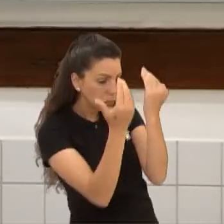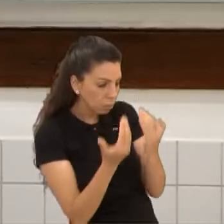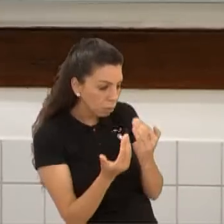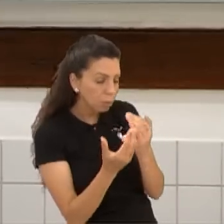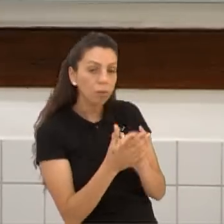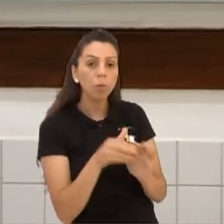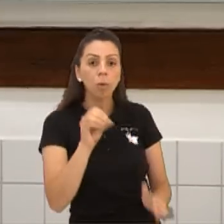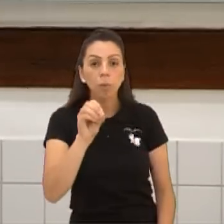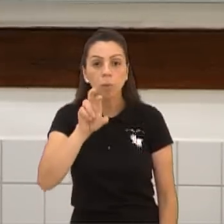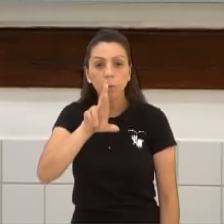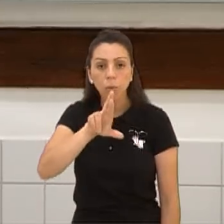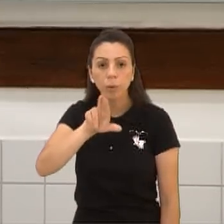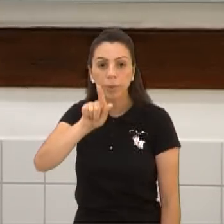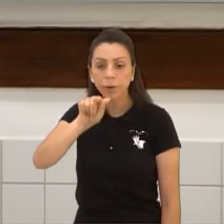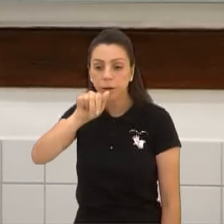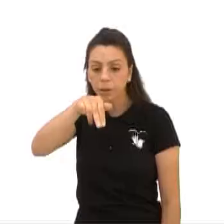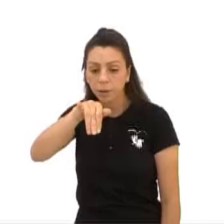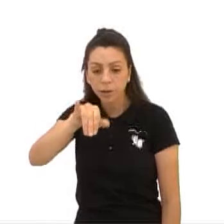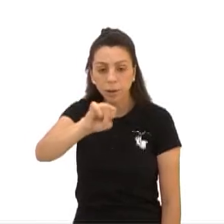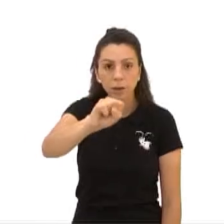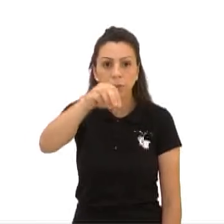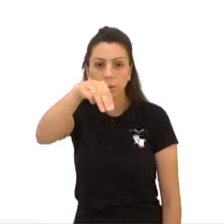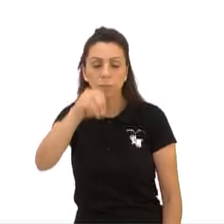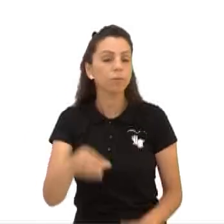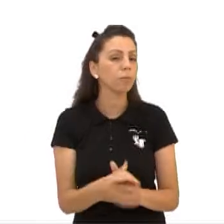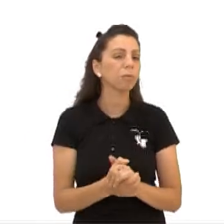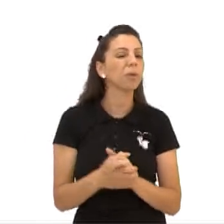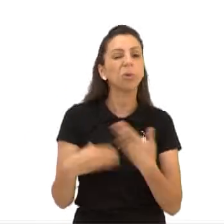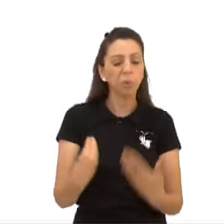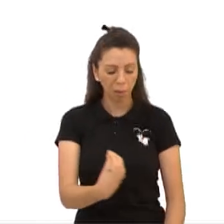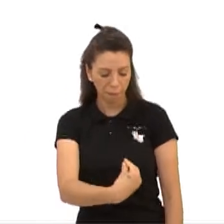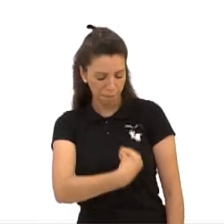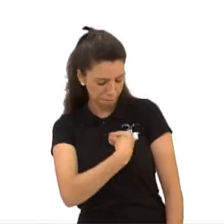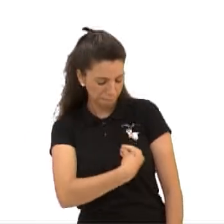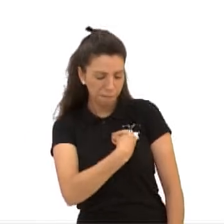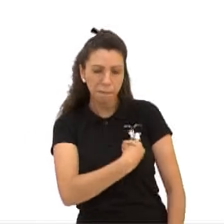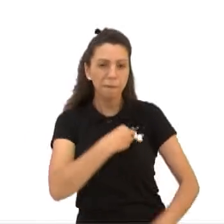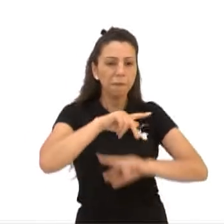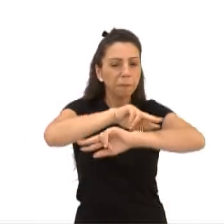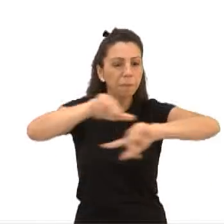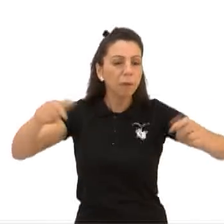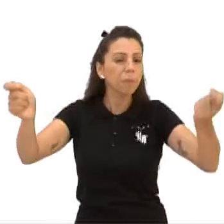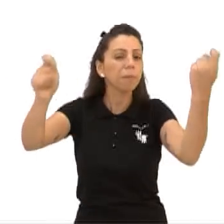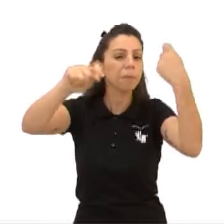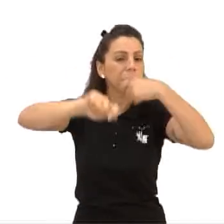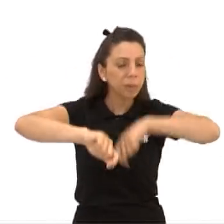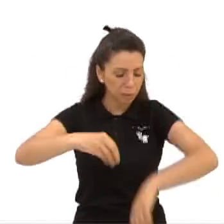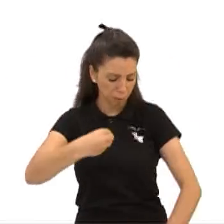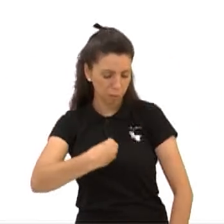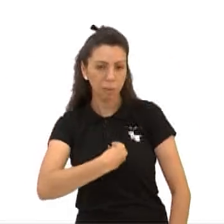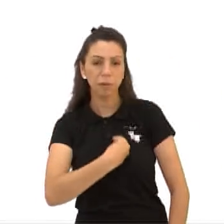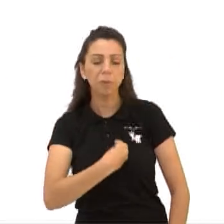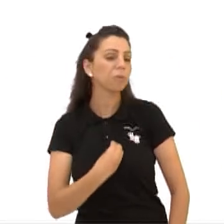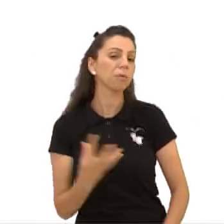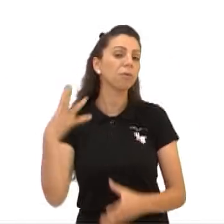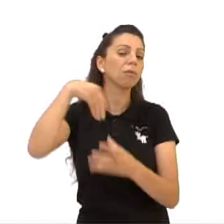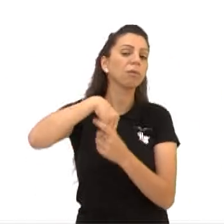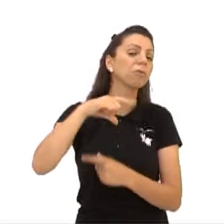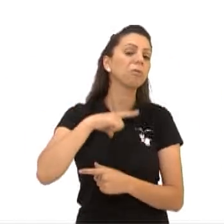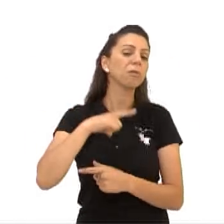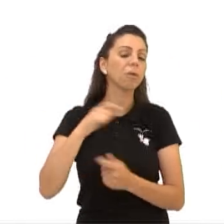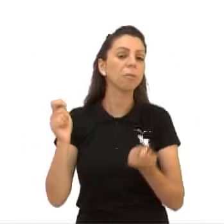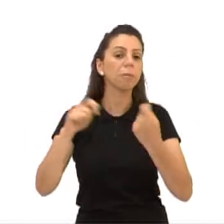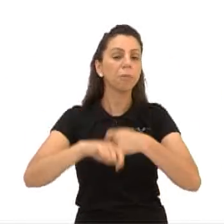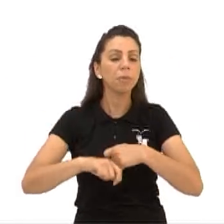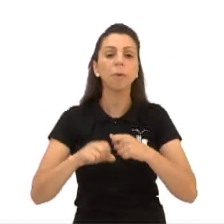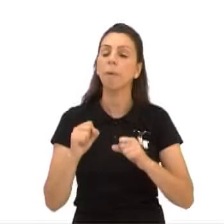organismo. Beleza? Mas o que é um ser vivo? O que o ser precisa ter para ser considerado ser vivo? Por que